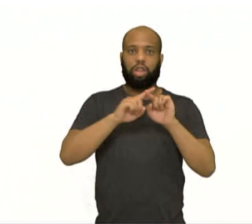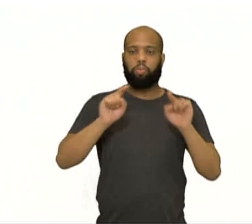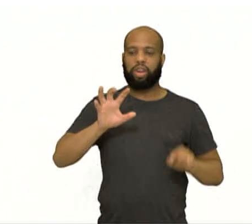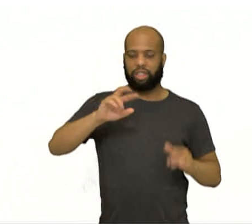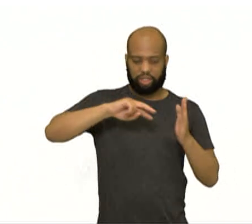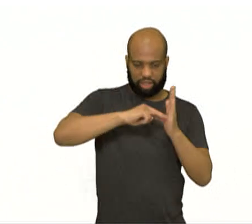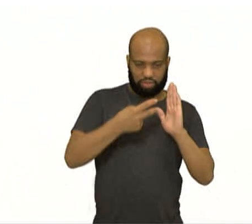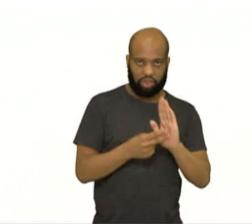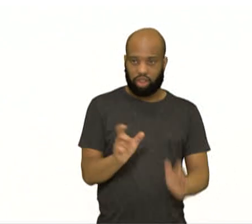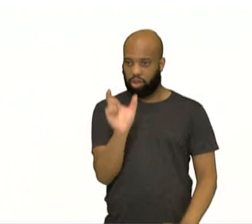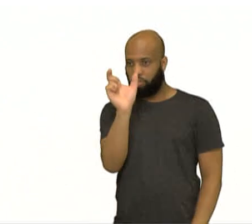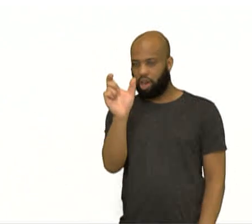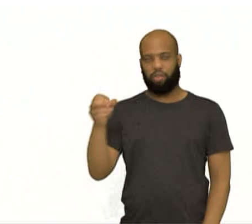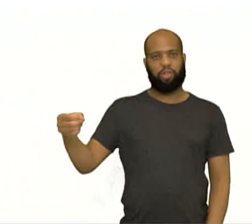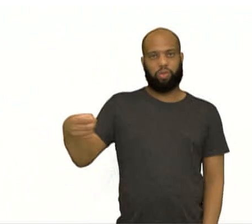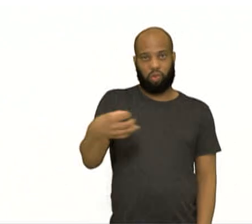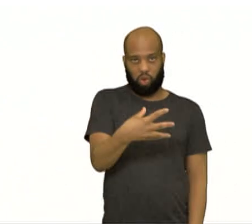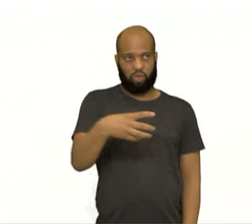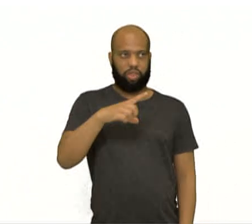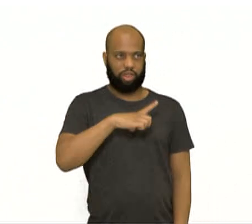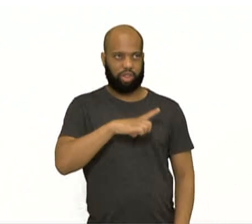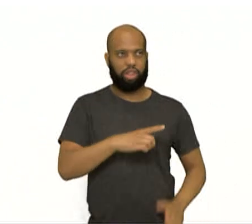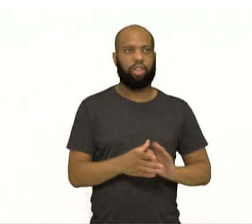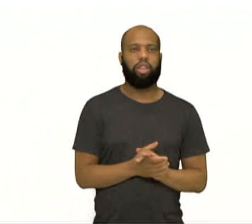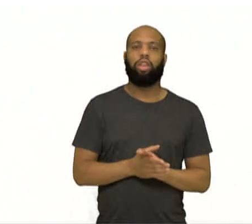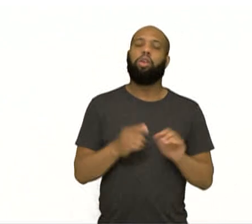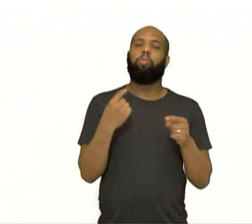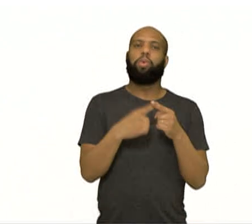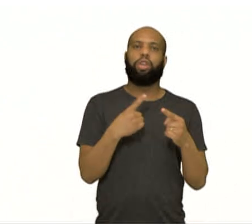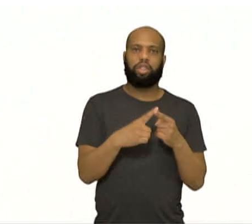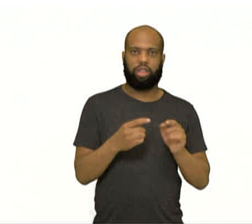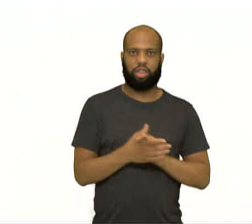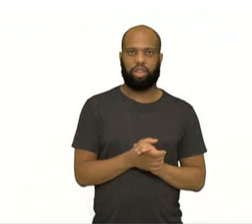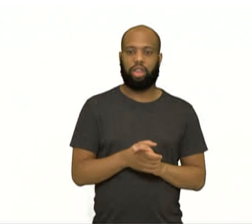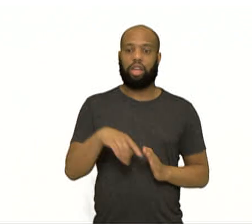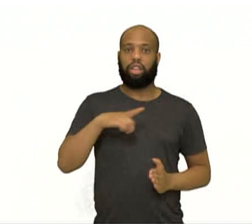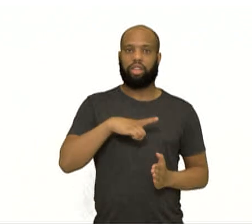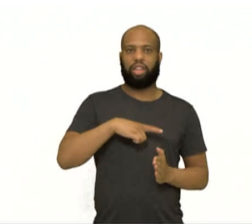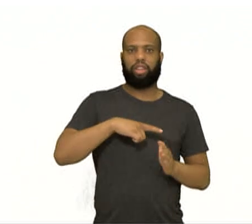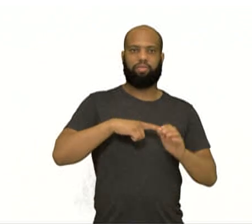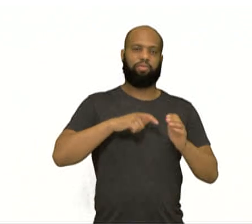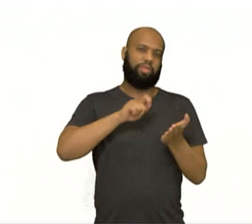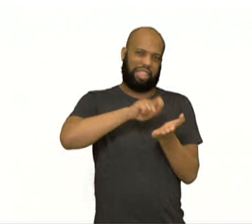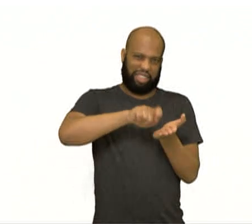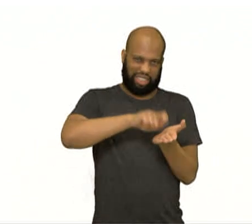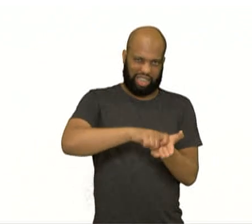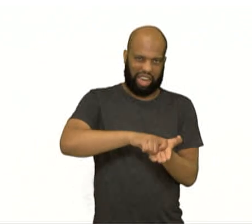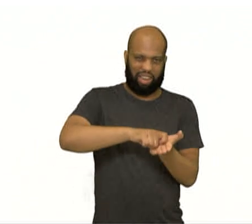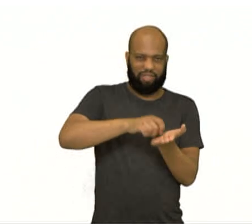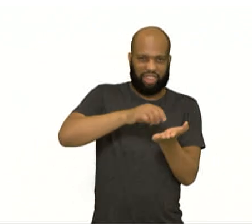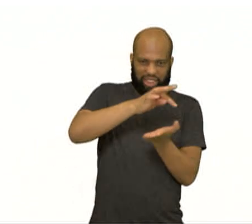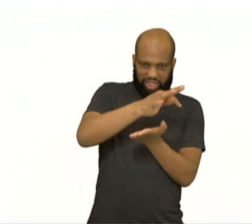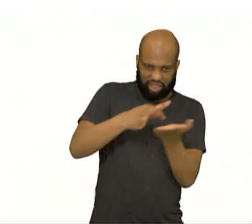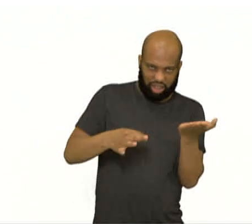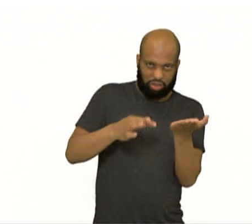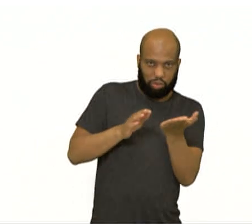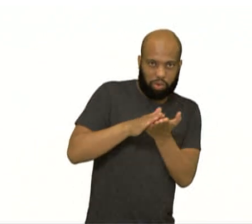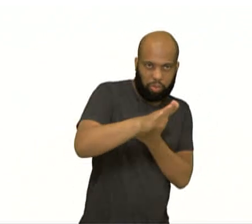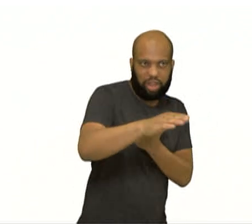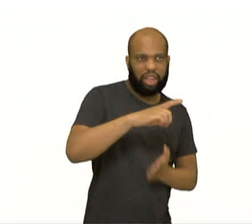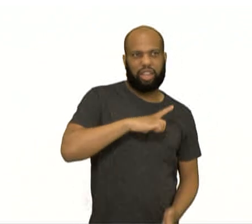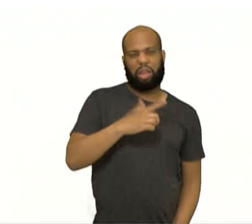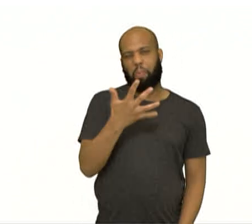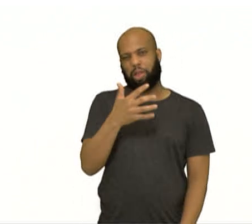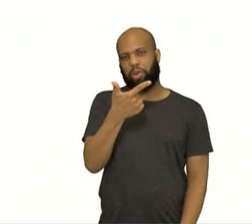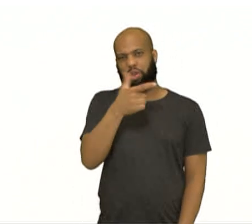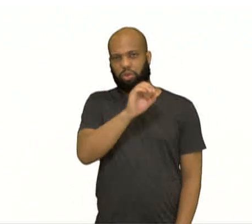termo é relativamente novo, né? Já que a imprensa escrita tem pouco mais do que 200 anos. O rádio